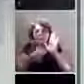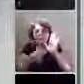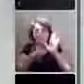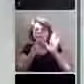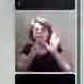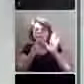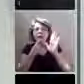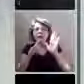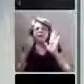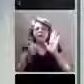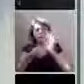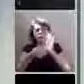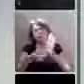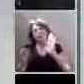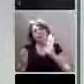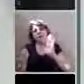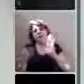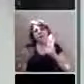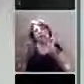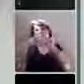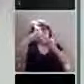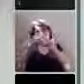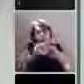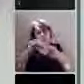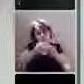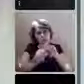para fins de você depois